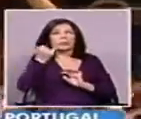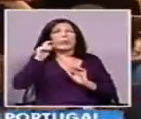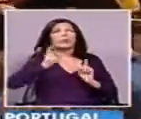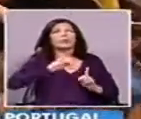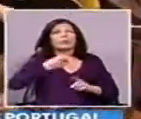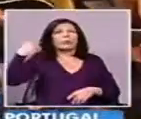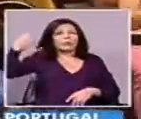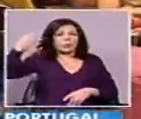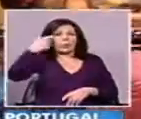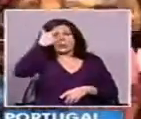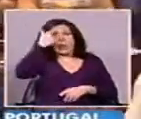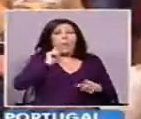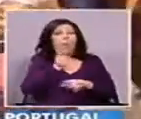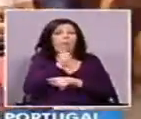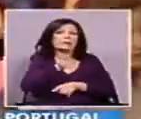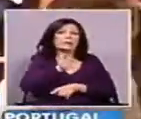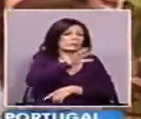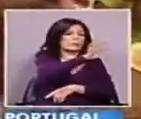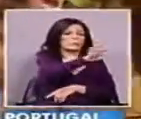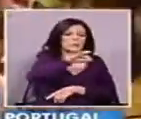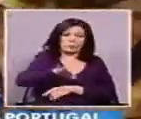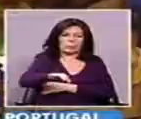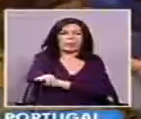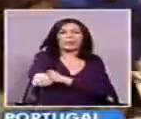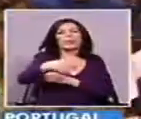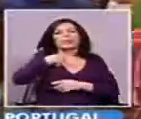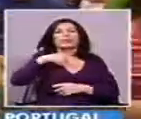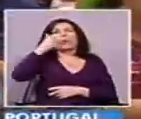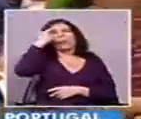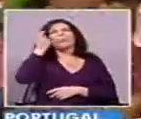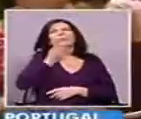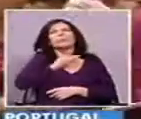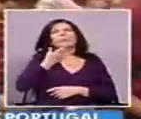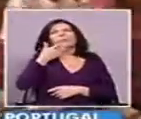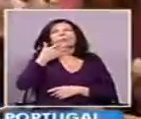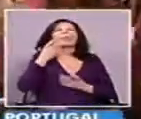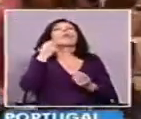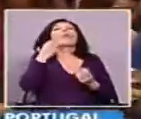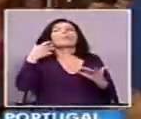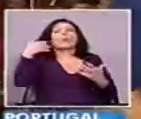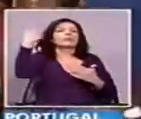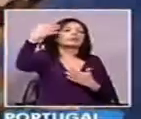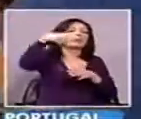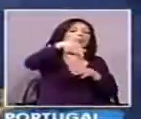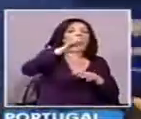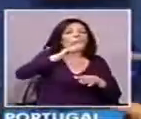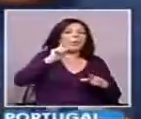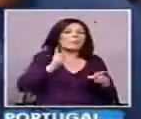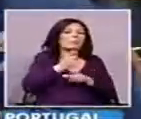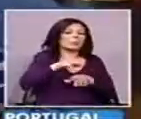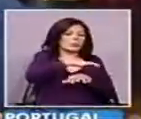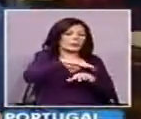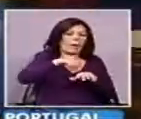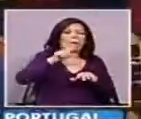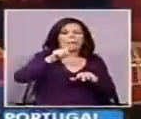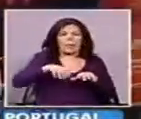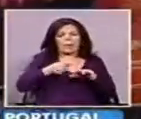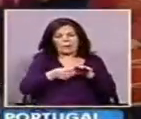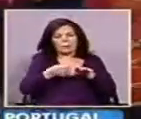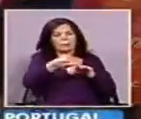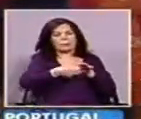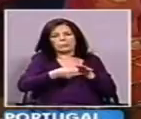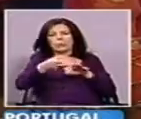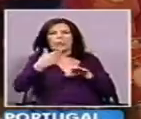Imaginar o Futuro. E nós estamos a imaginar o nosso futuro com esta música e vamos mensagens também para